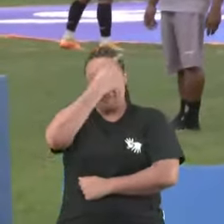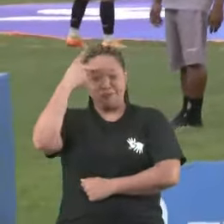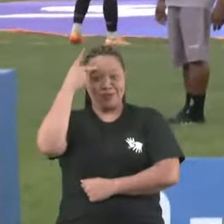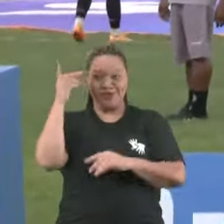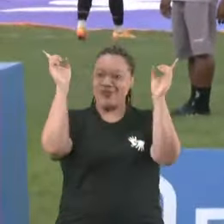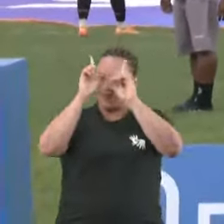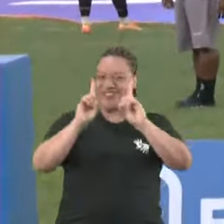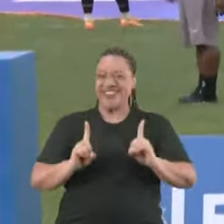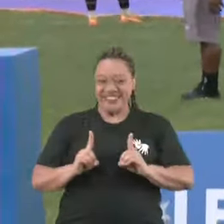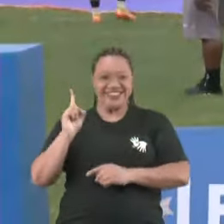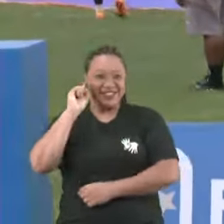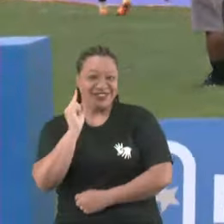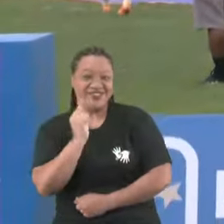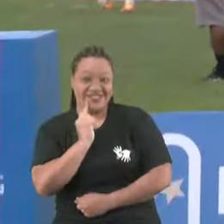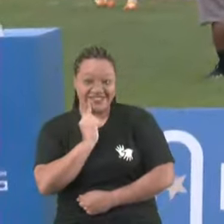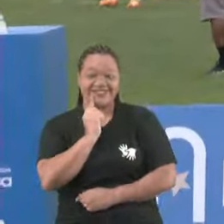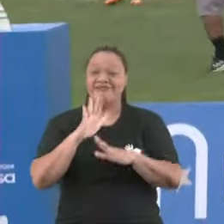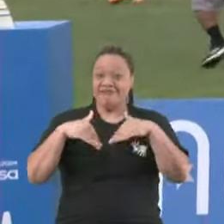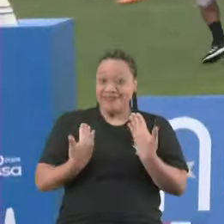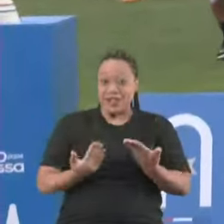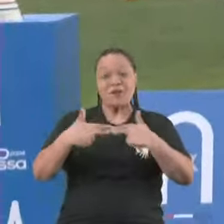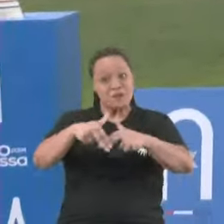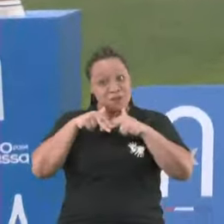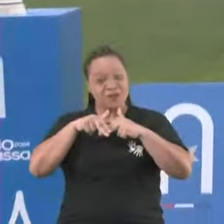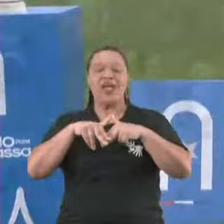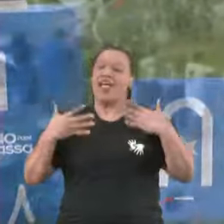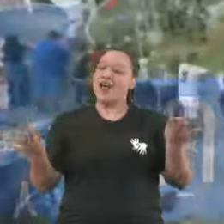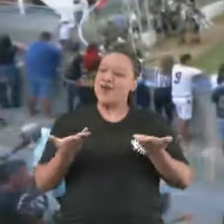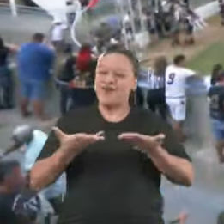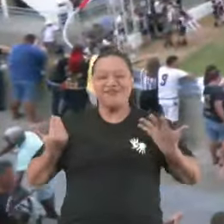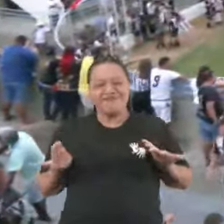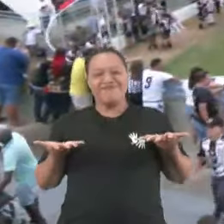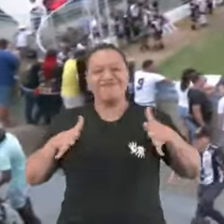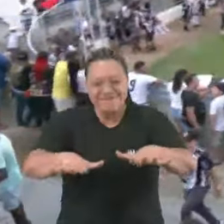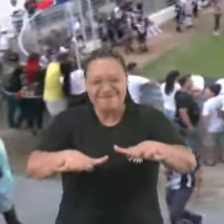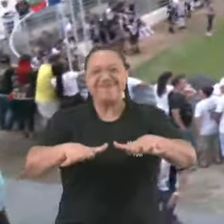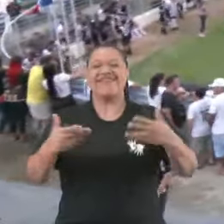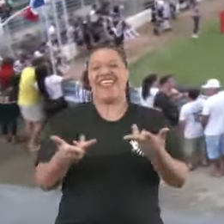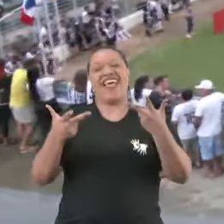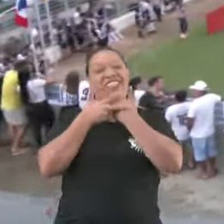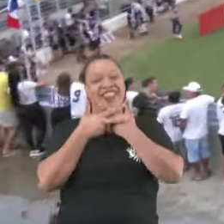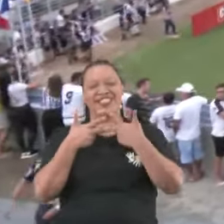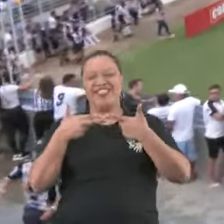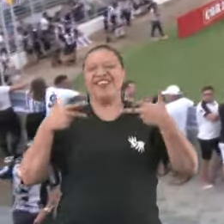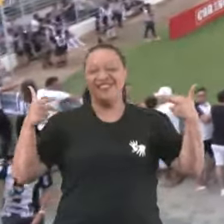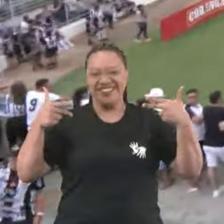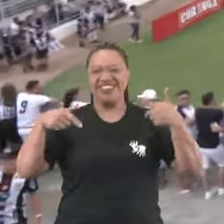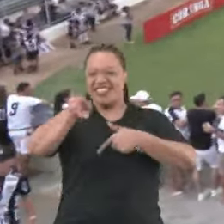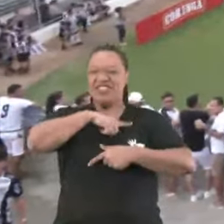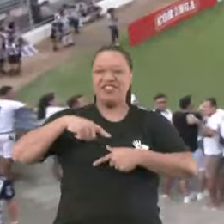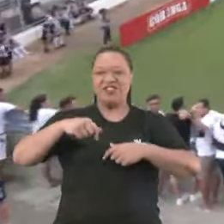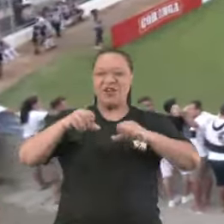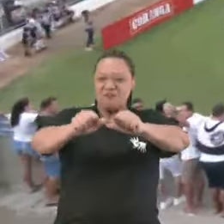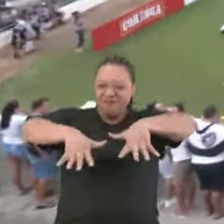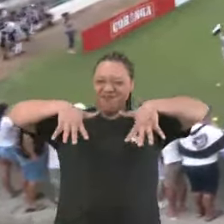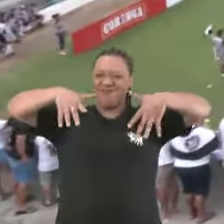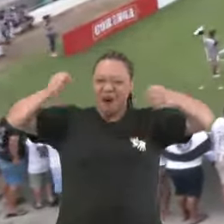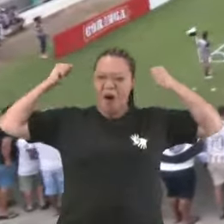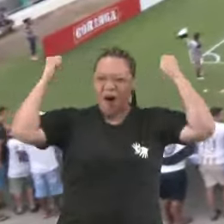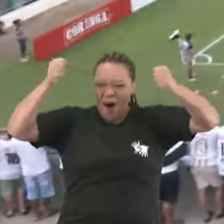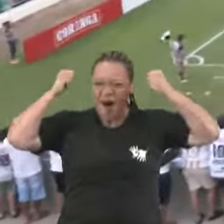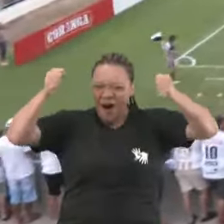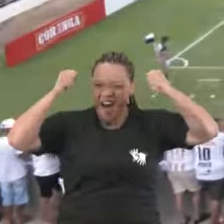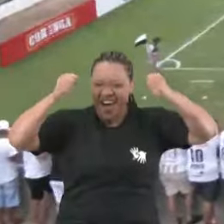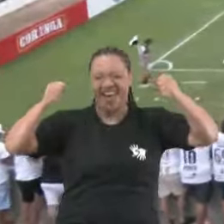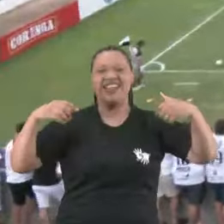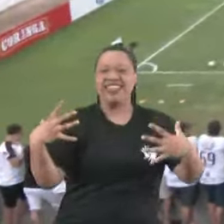com deficiência auditiva. Então, por conta disso, a gente traz essa novidade para que esse torcedor possa se sentir